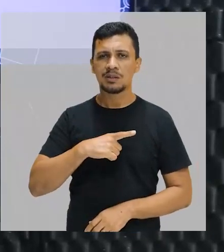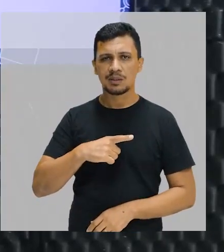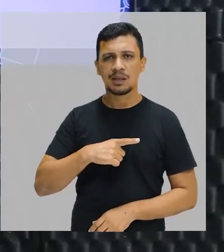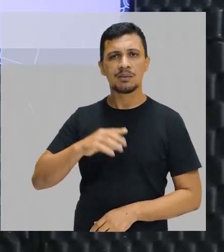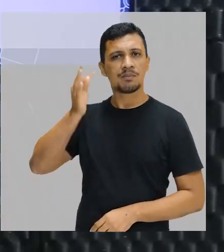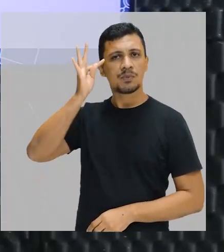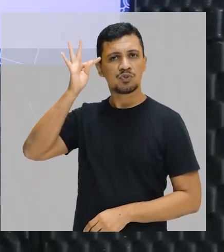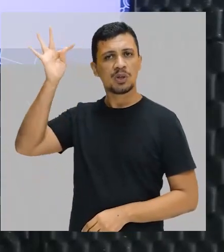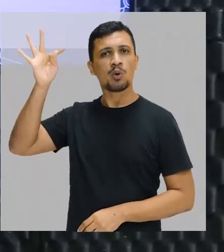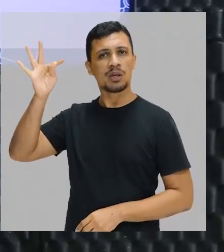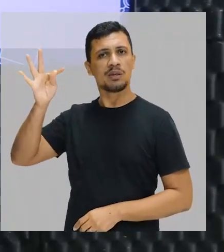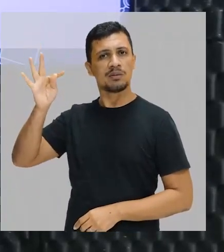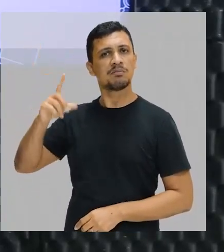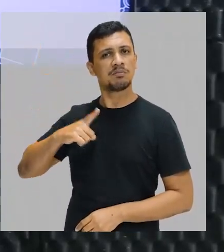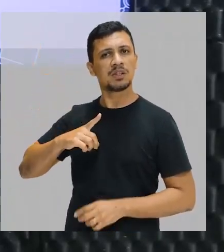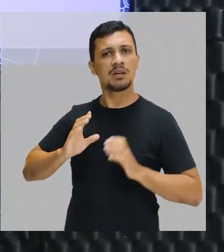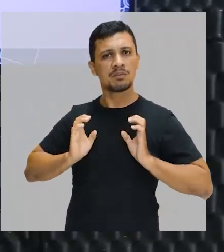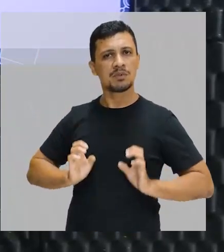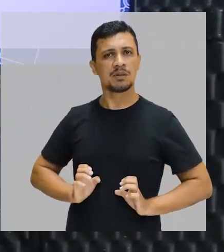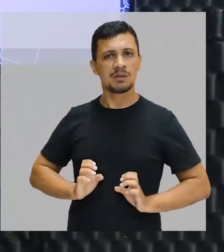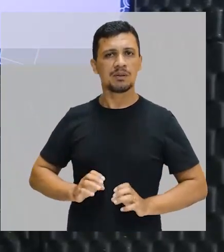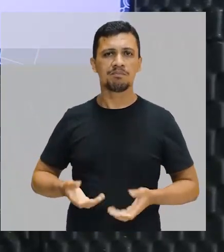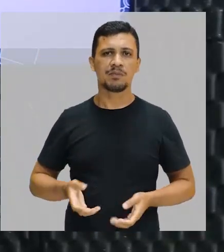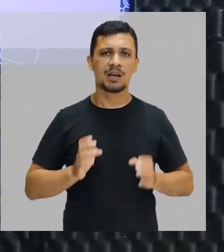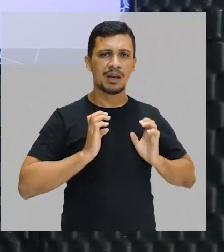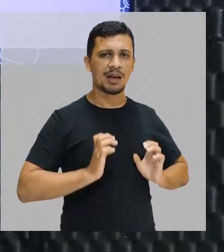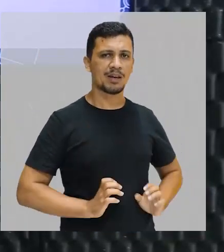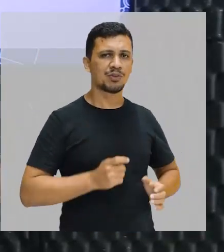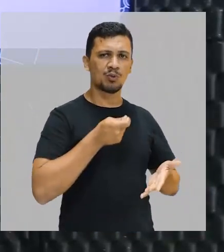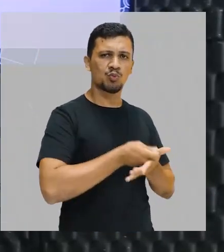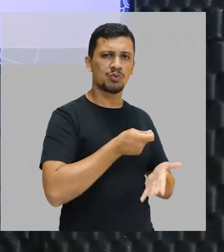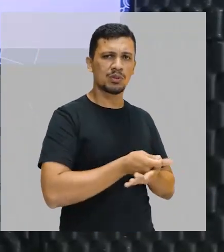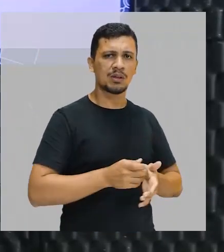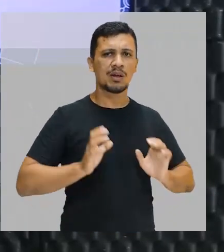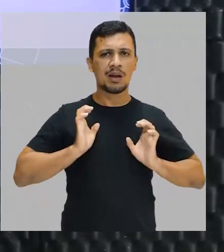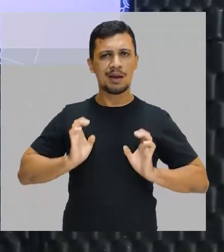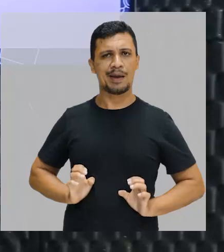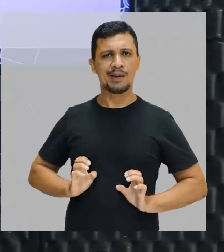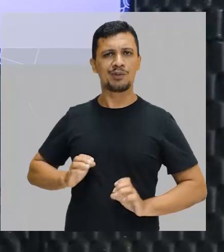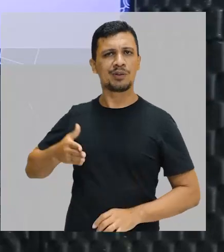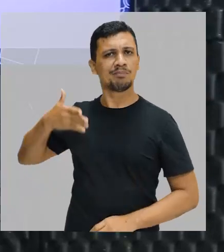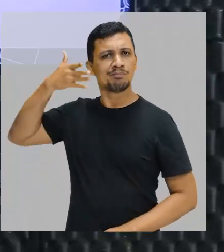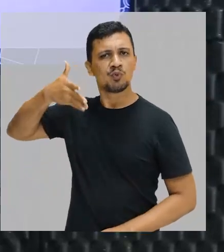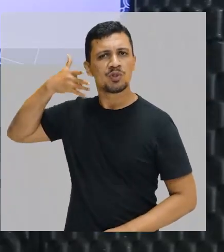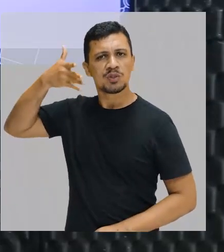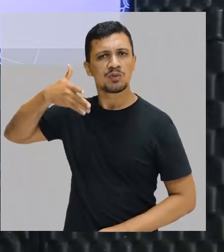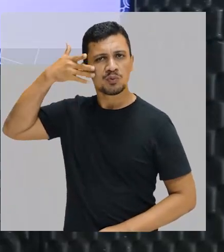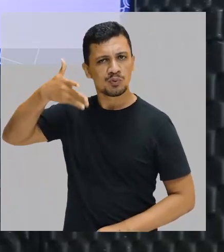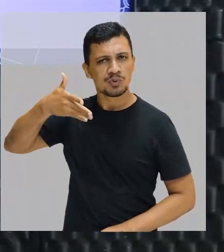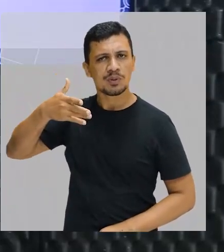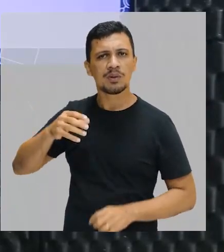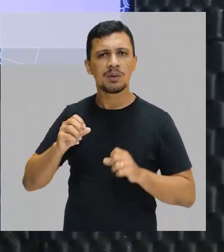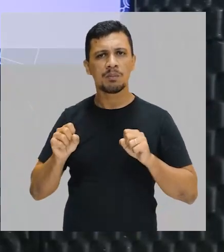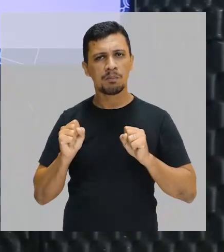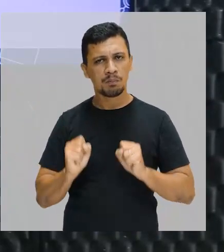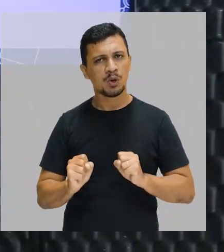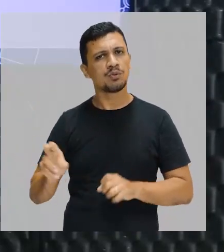éticas, tá? Nós temos outros como ética da autoridade, ética alteridade, ética do discurso, tá? Também que pode ser